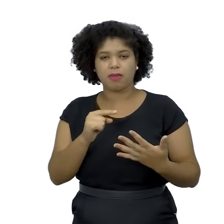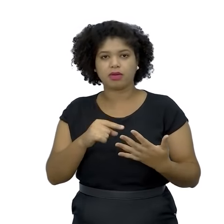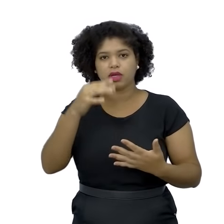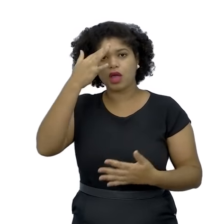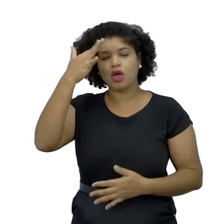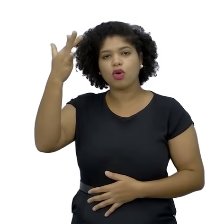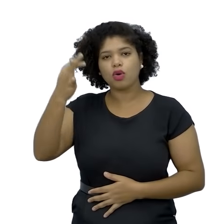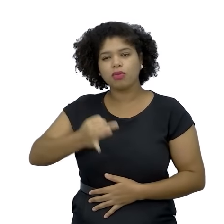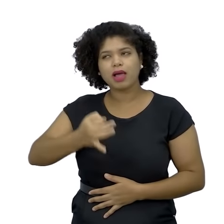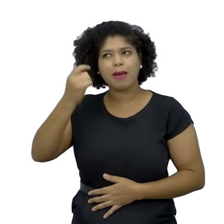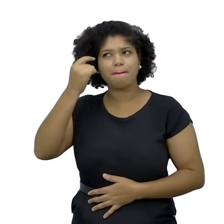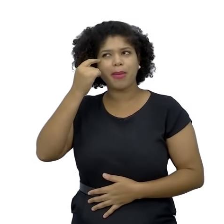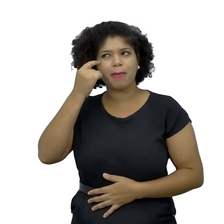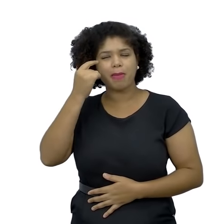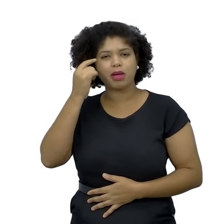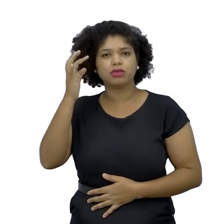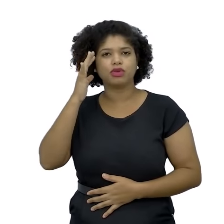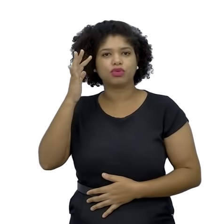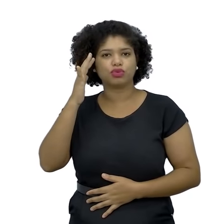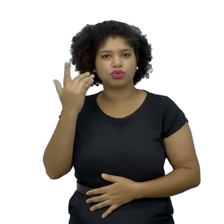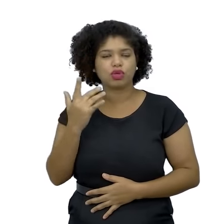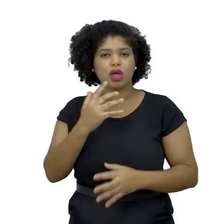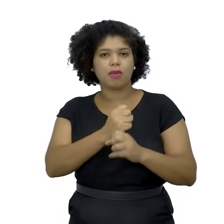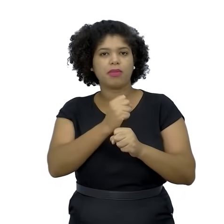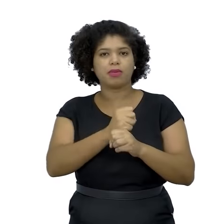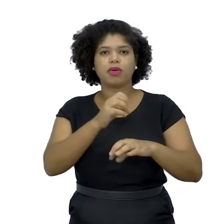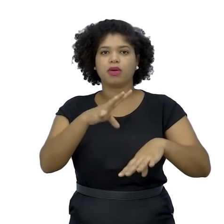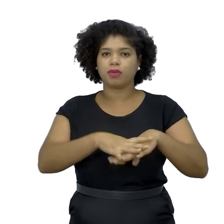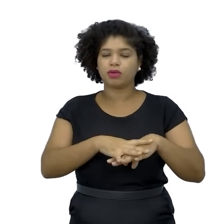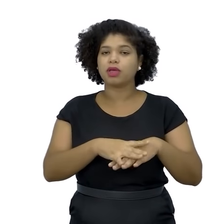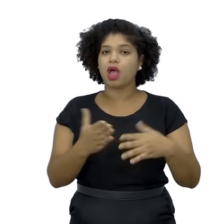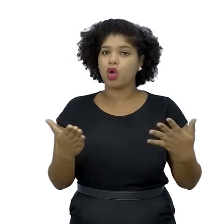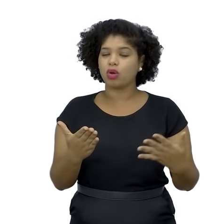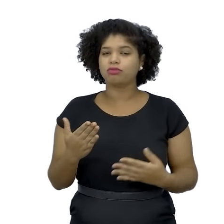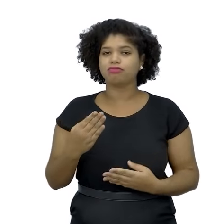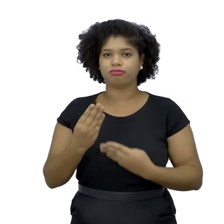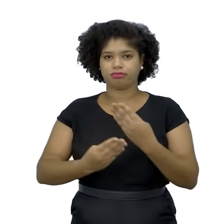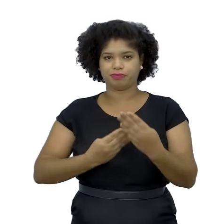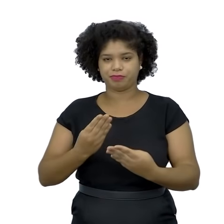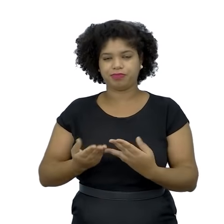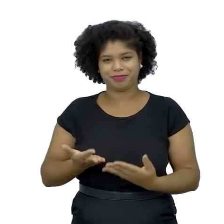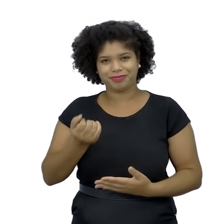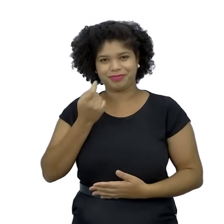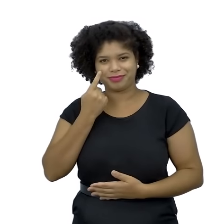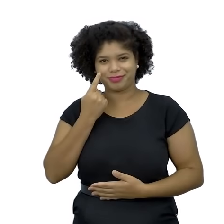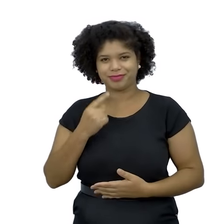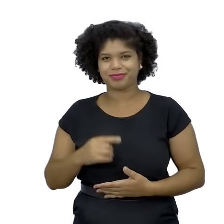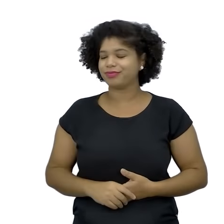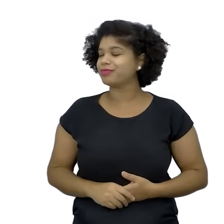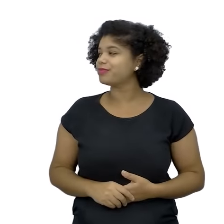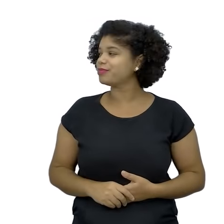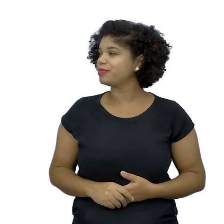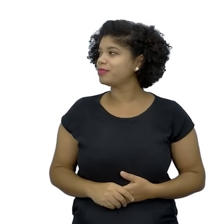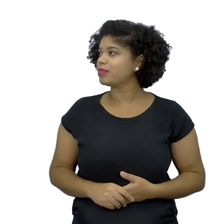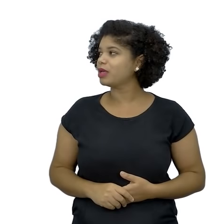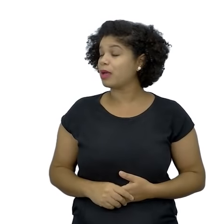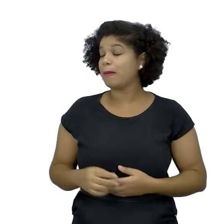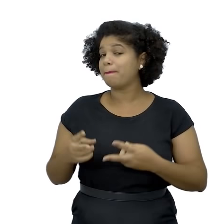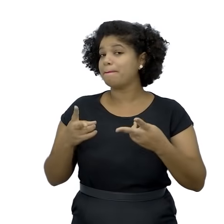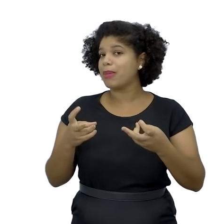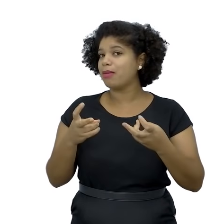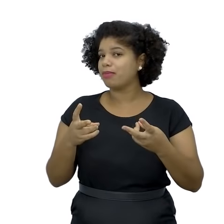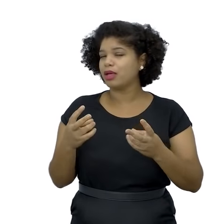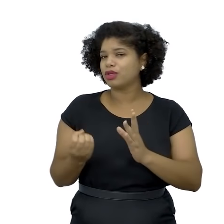o pensamento aritmético que estamos desenvolvendo neste bimestre. Observamos que a quantificação,